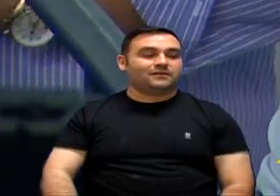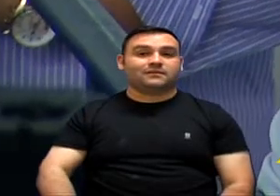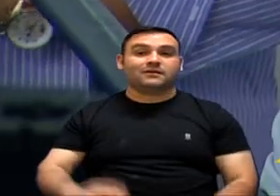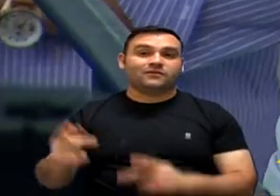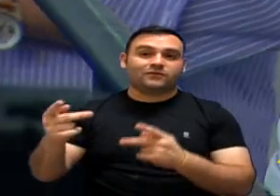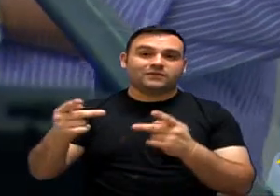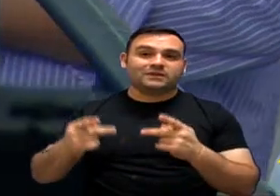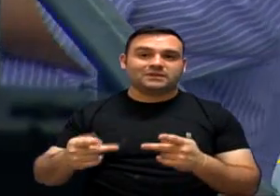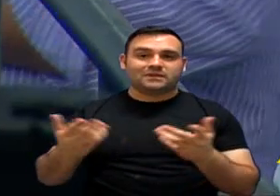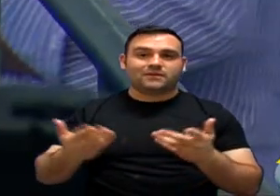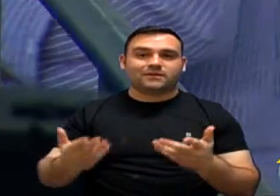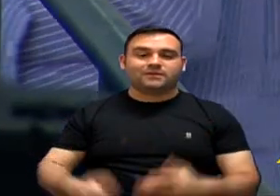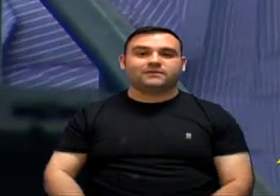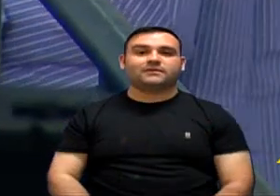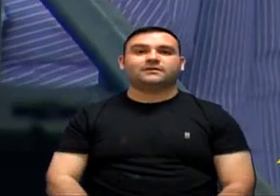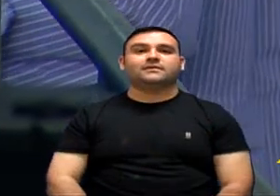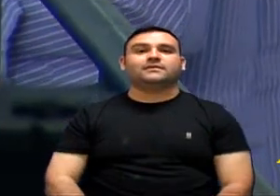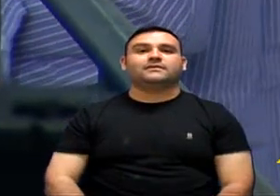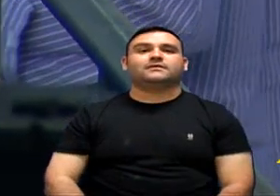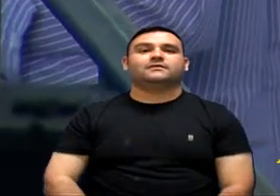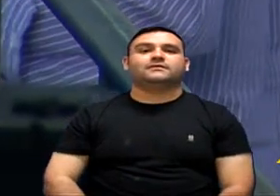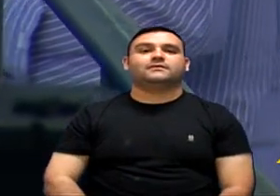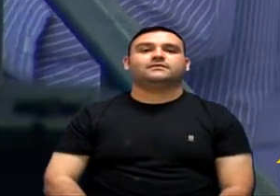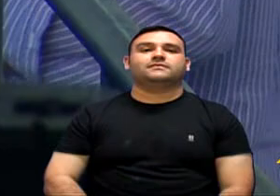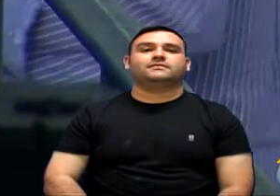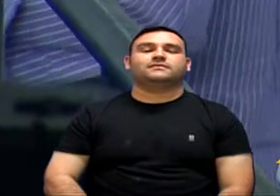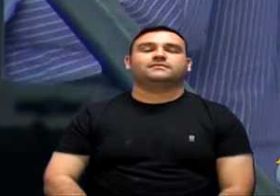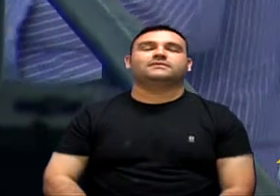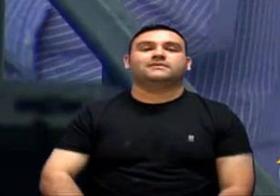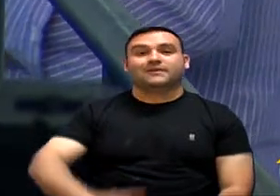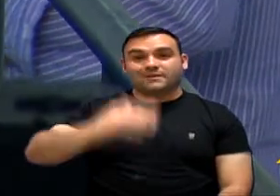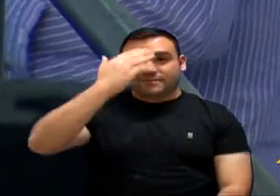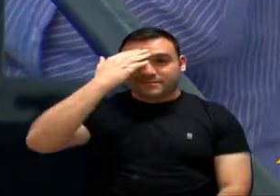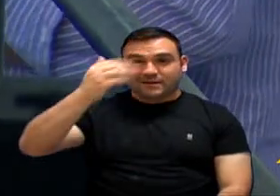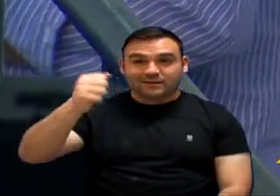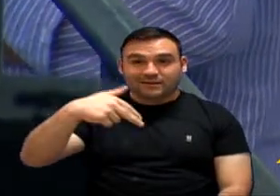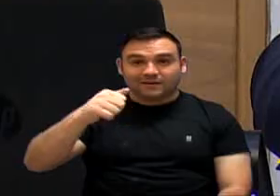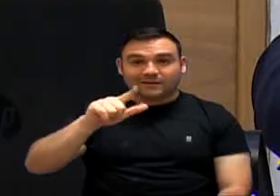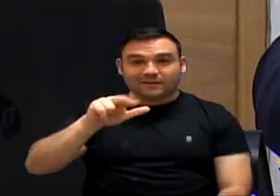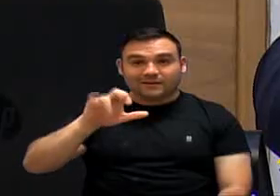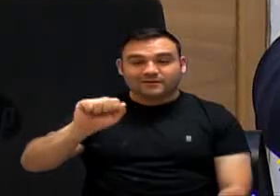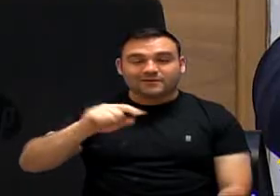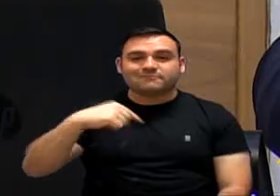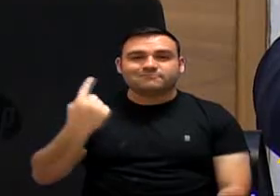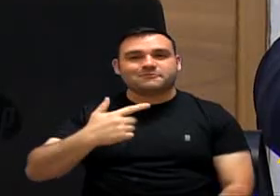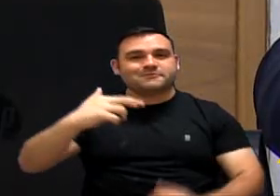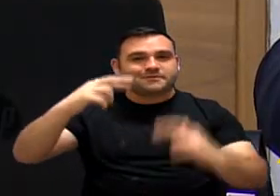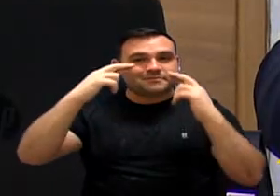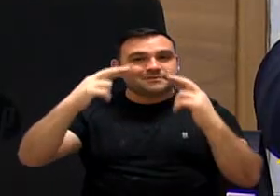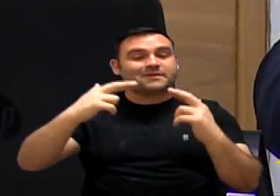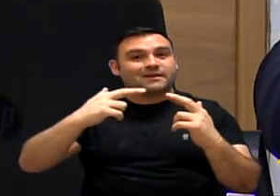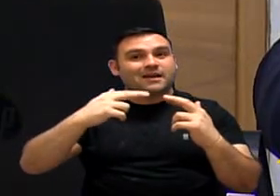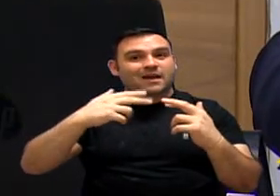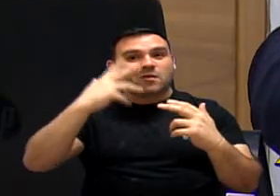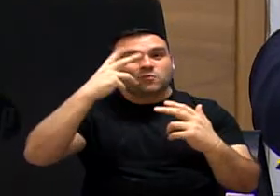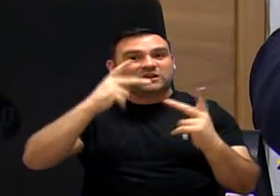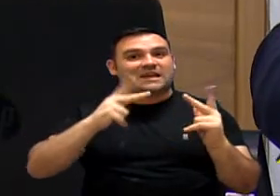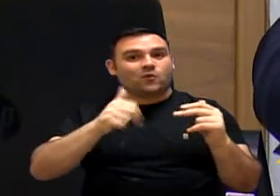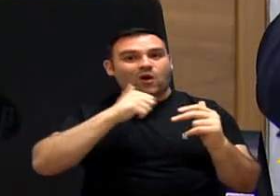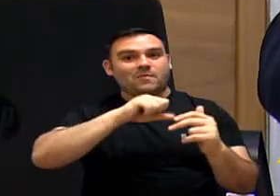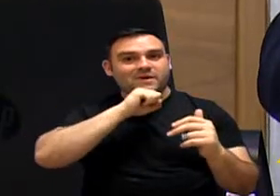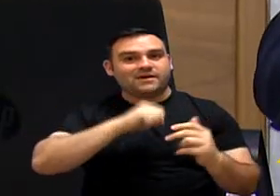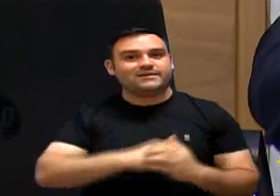nos visitando hoje e obrigado pela presença e olha Luiz Com todo o respeito da bem Puxou à mãe